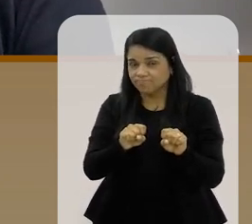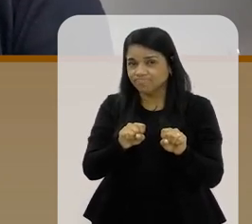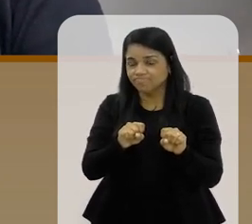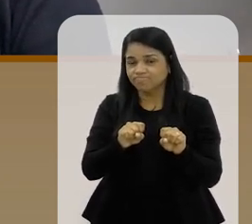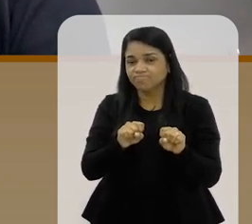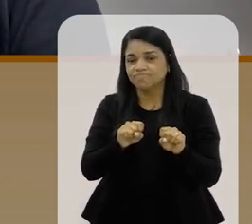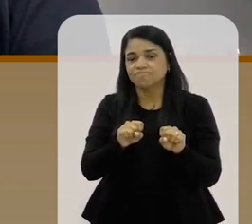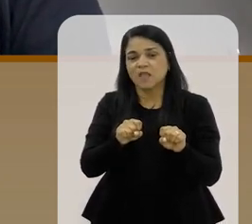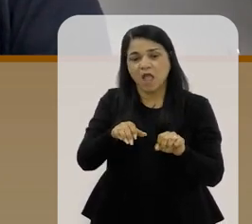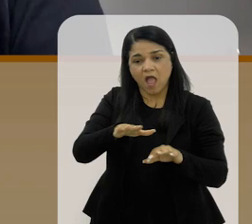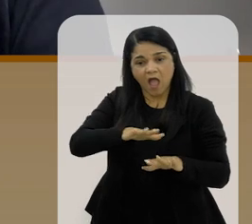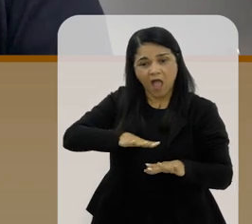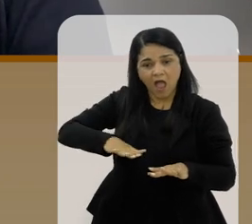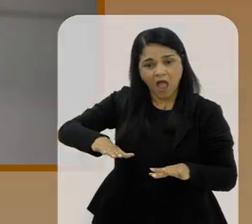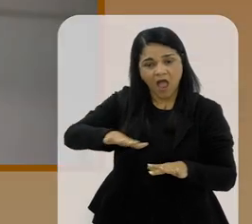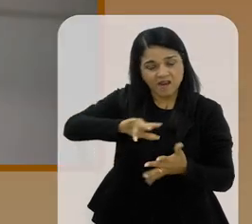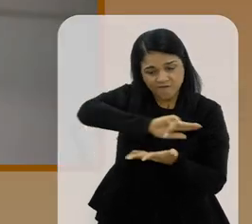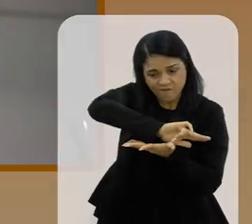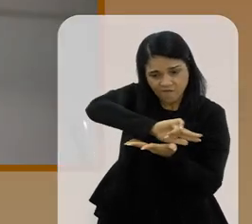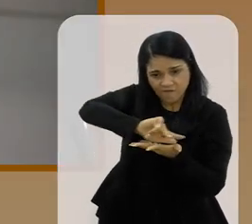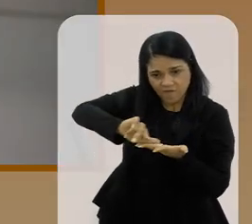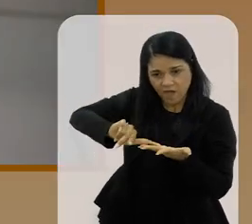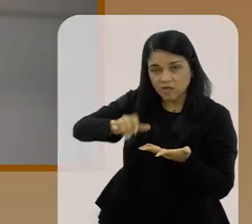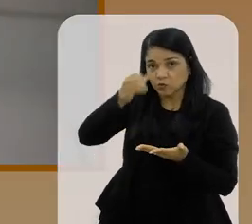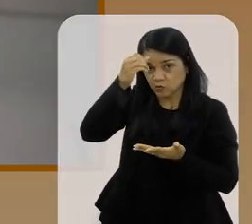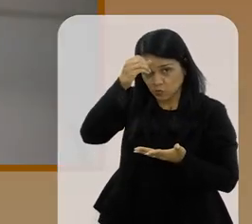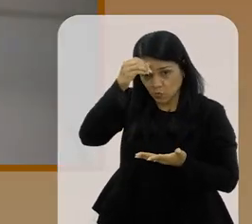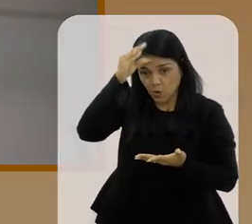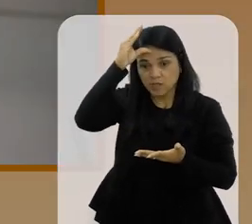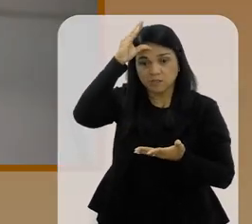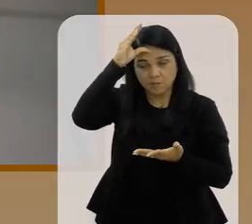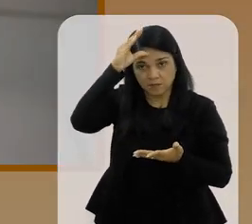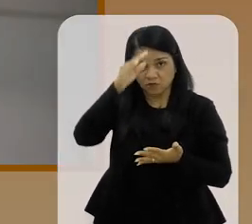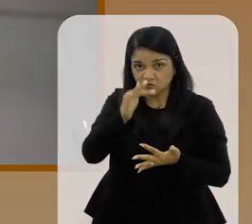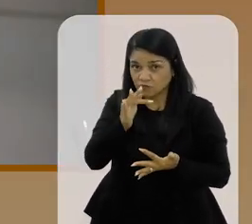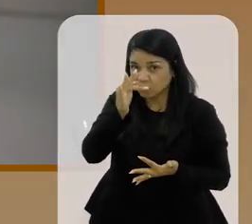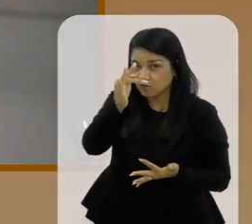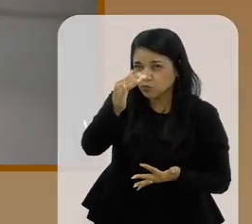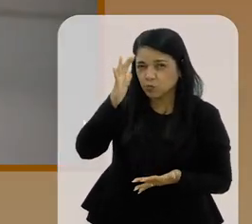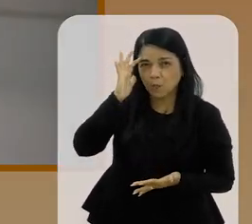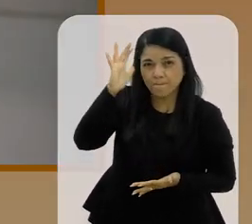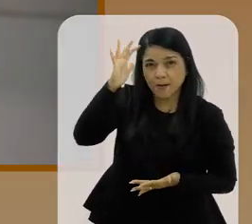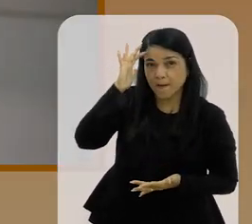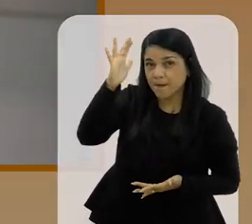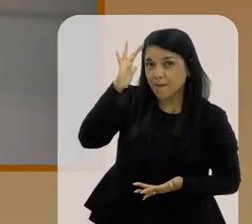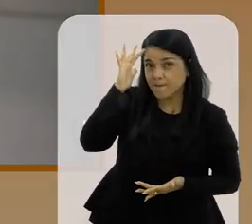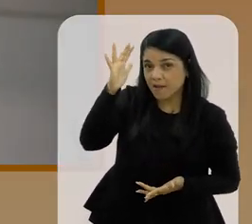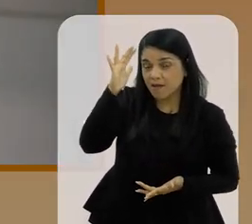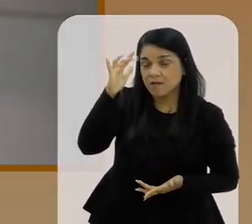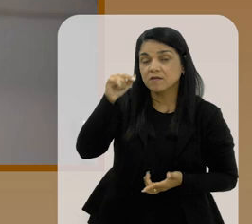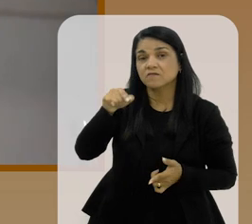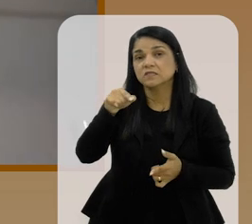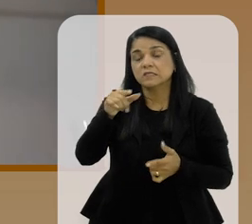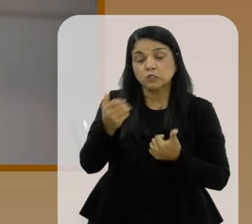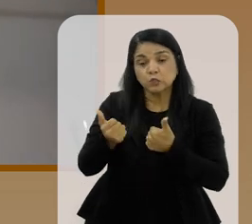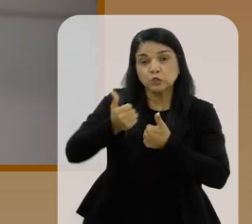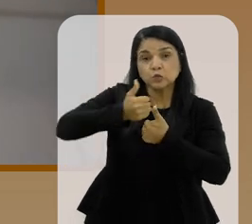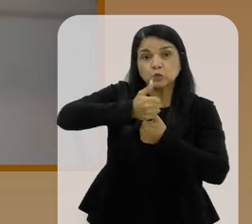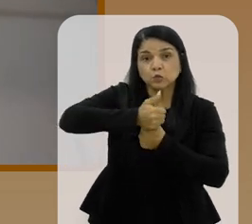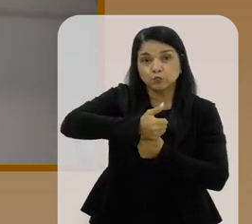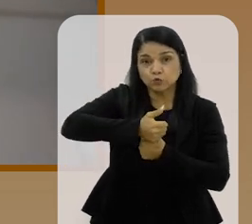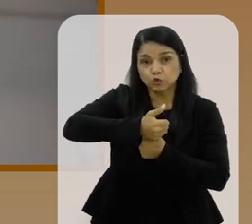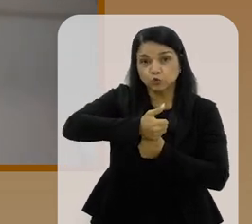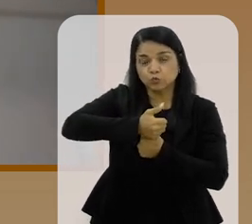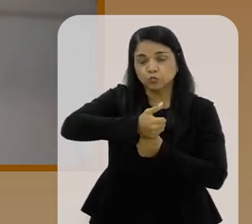se torne essencialmente imprevisível na maneira como as pessoas pensariam em o que é previsibilidade,